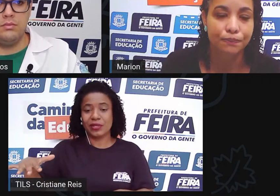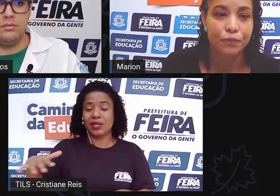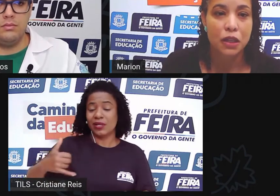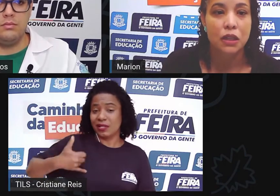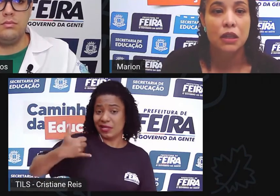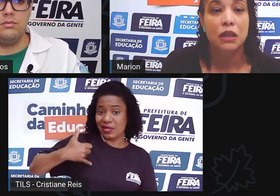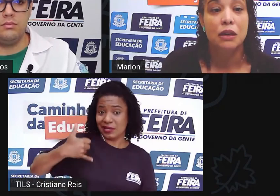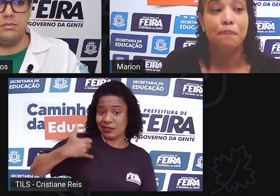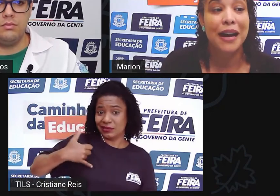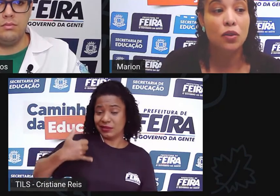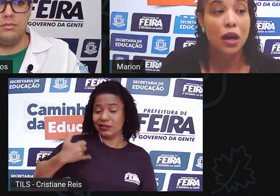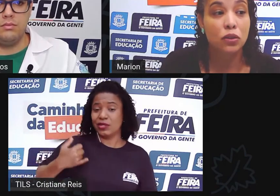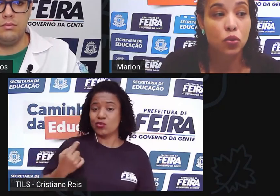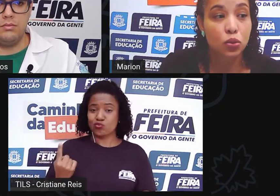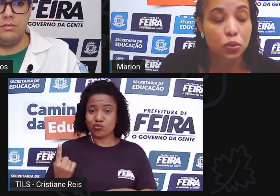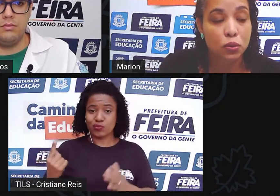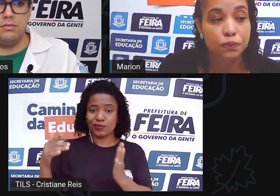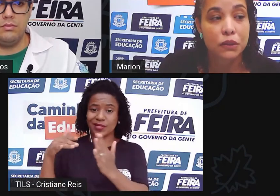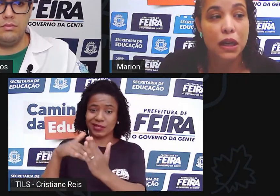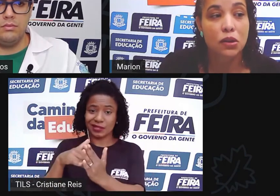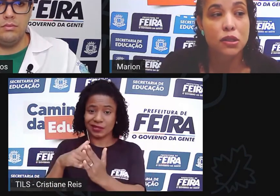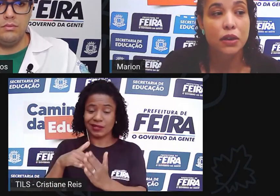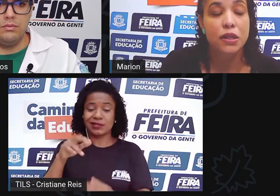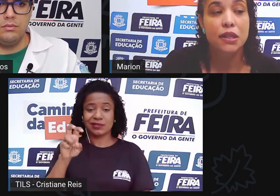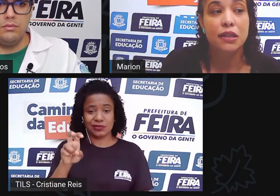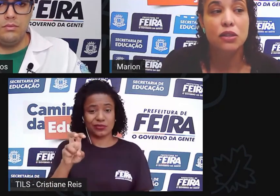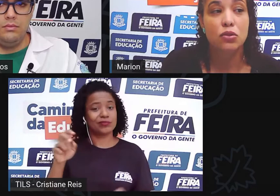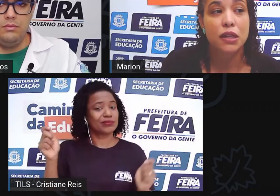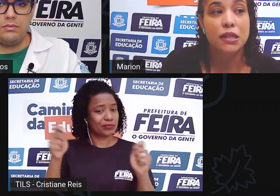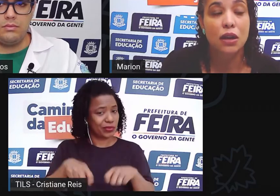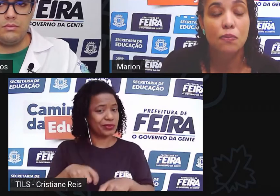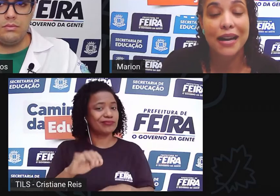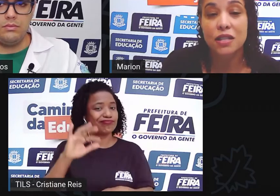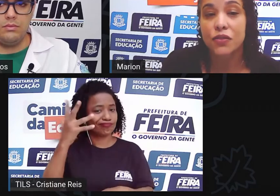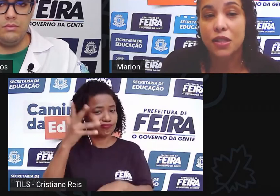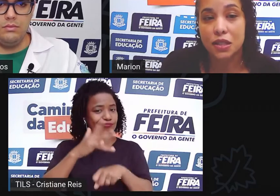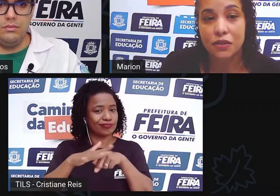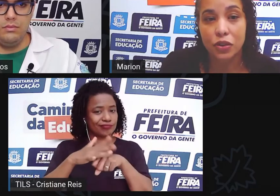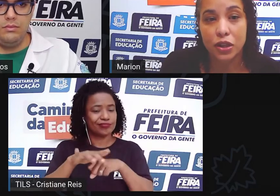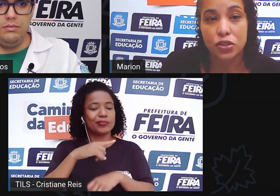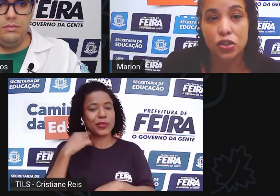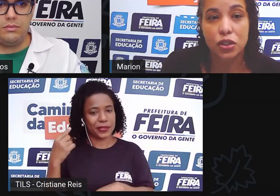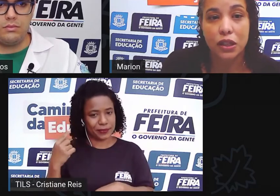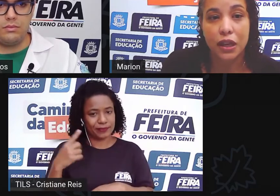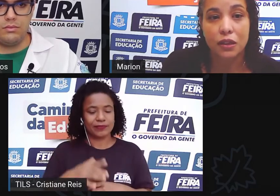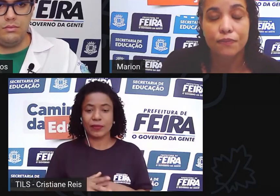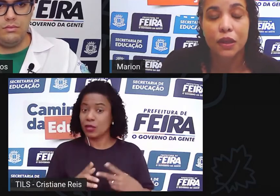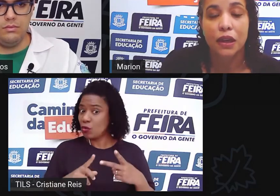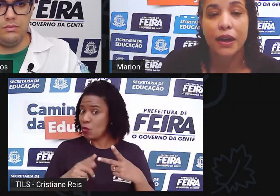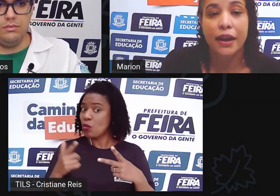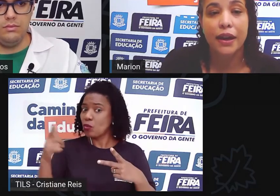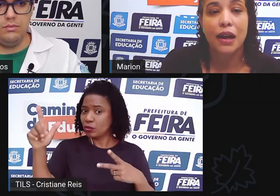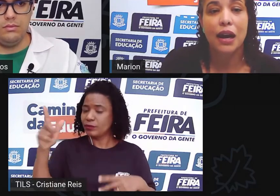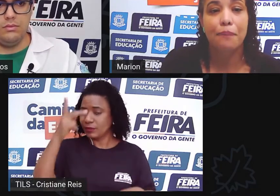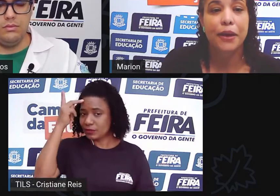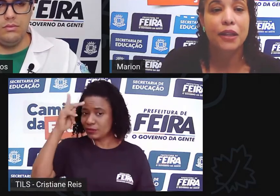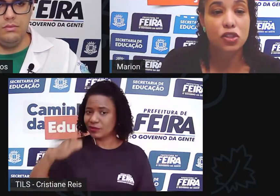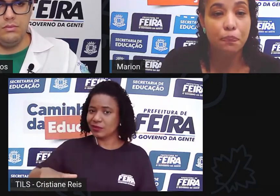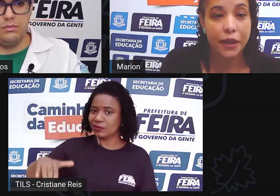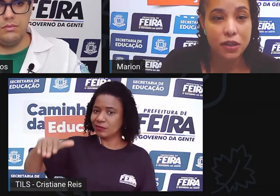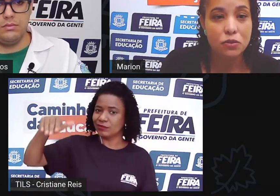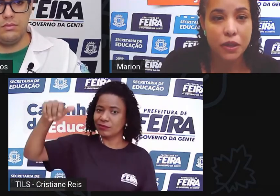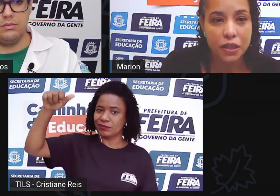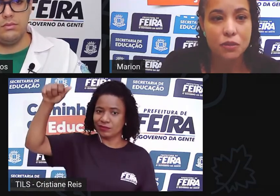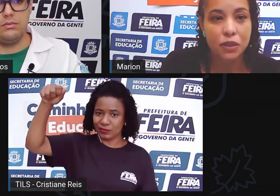vida. Para o adulto, a consequência da desnutrição mais visível que a gente tem é a perda